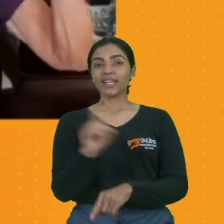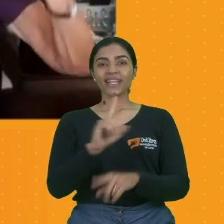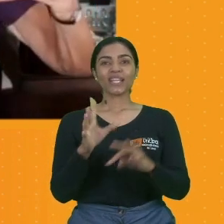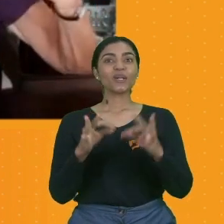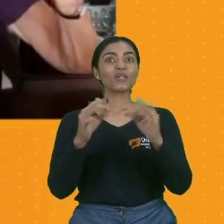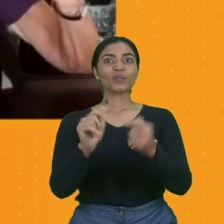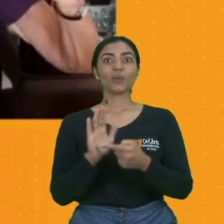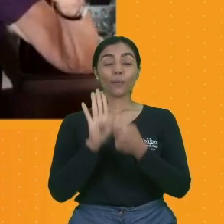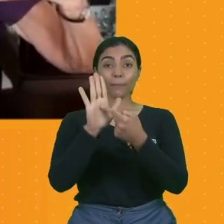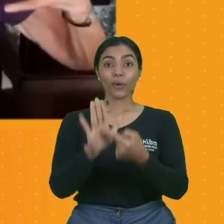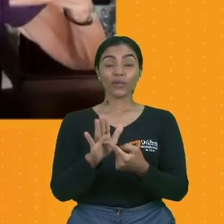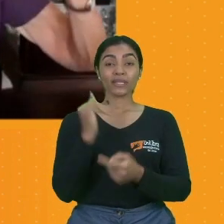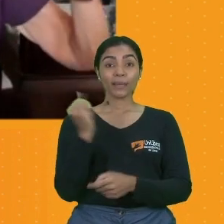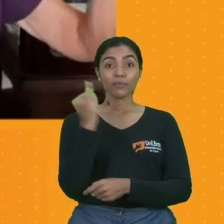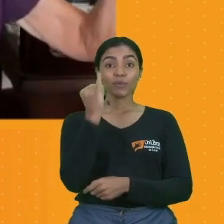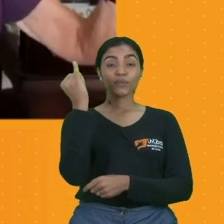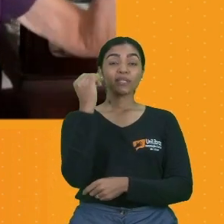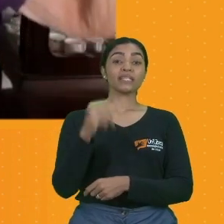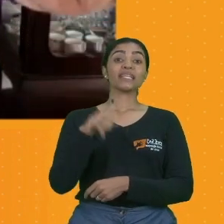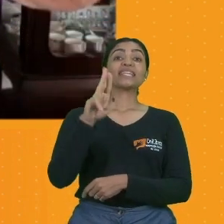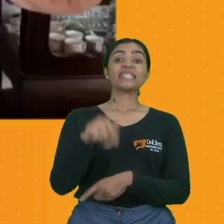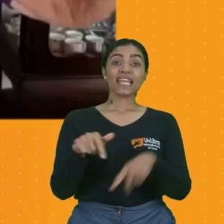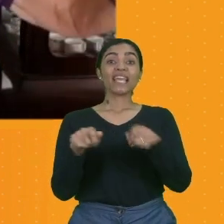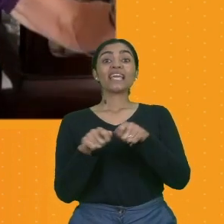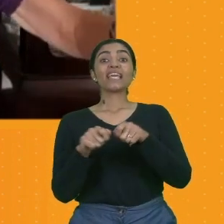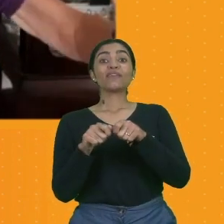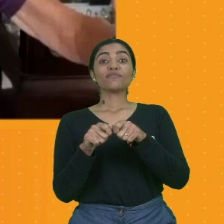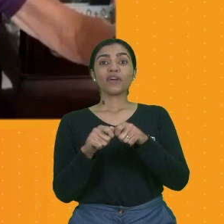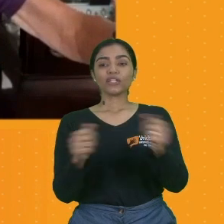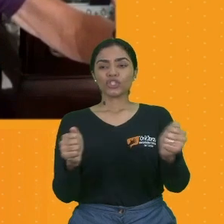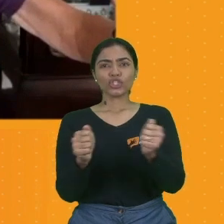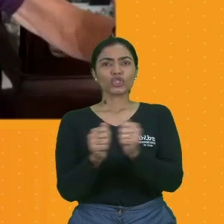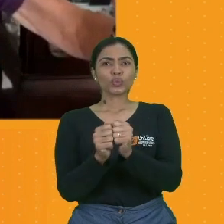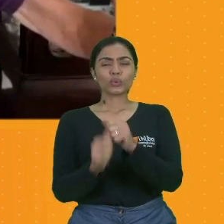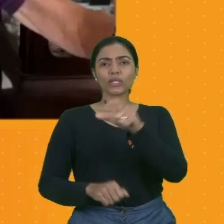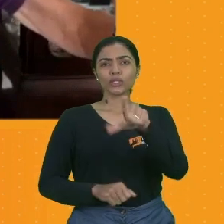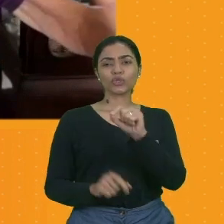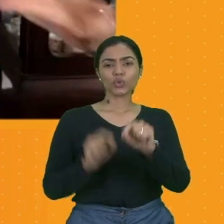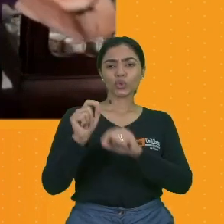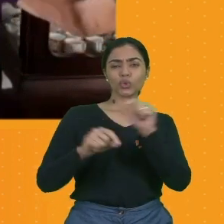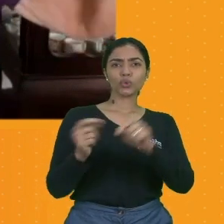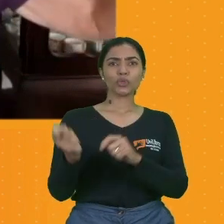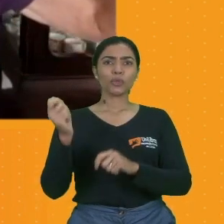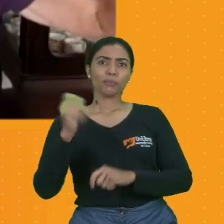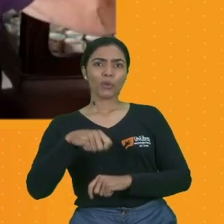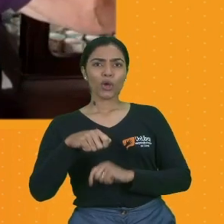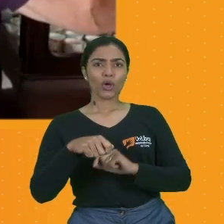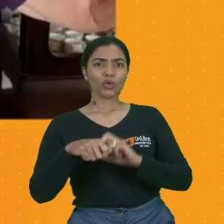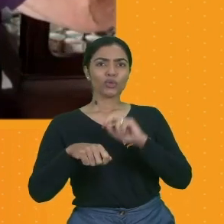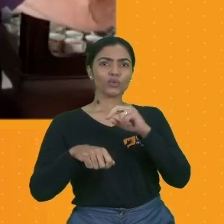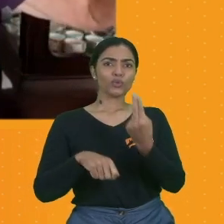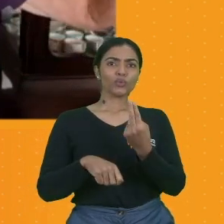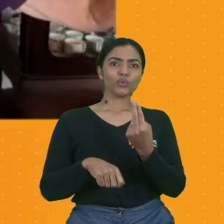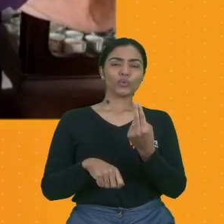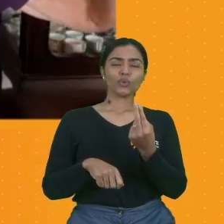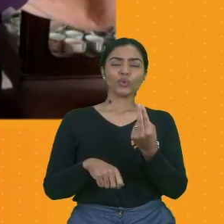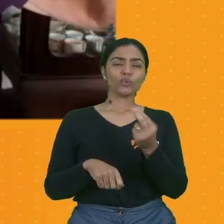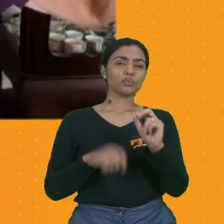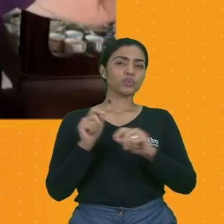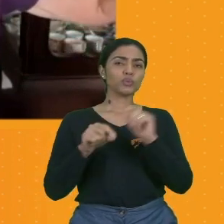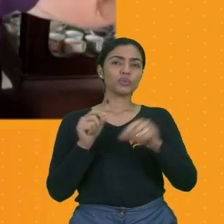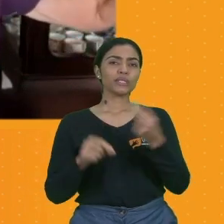mais tesão que ele junta Ele Decide o que é o problema tem um texto muito bom